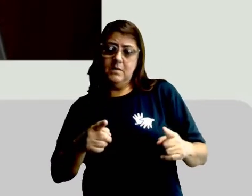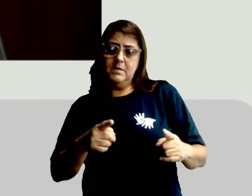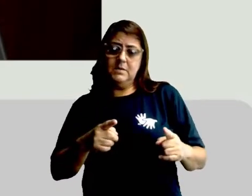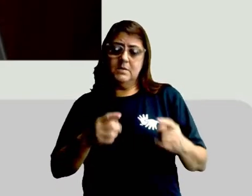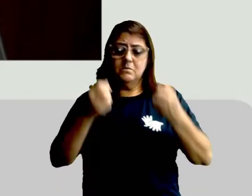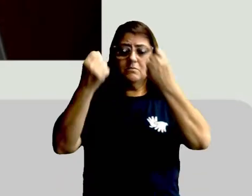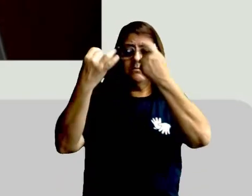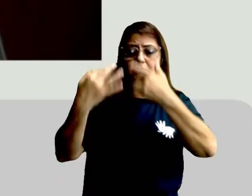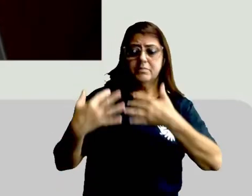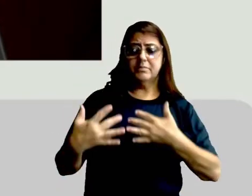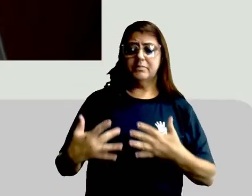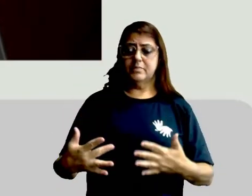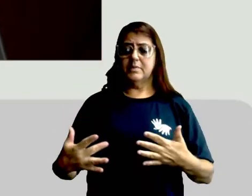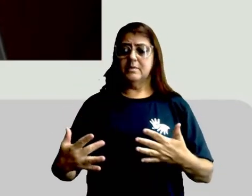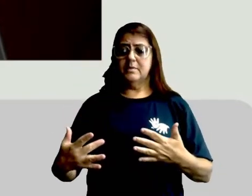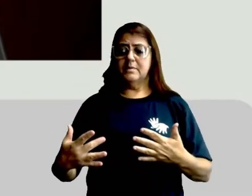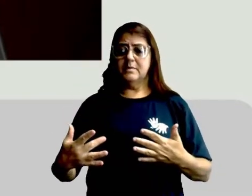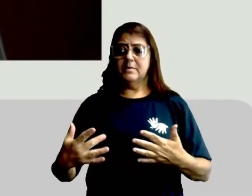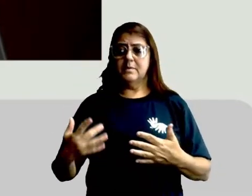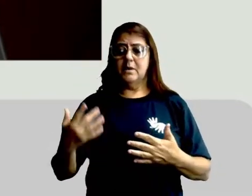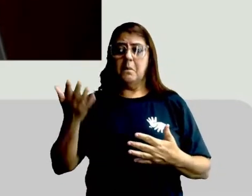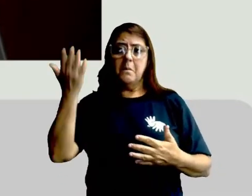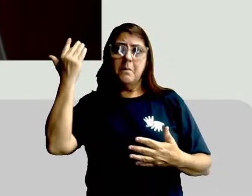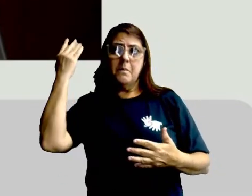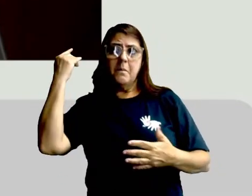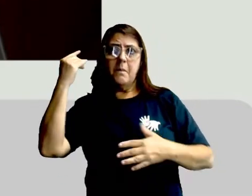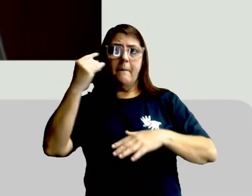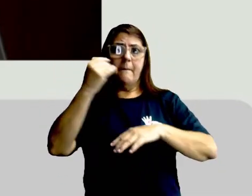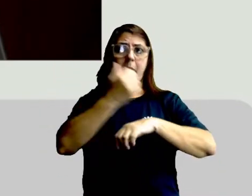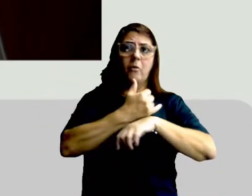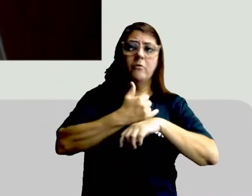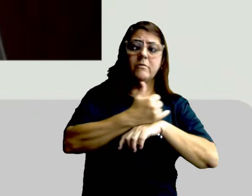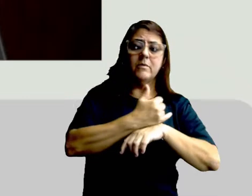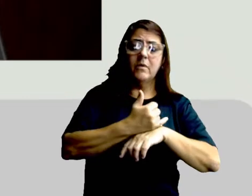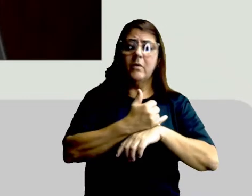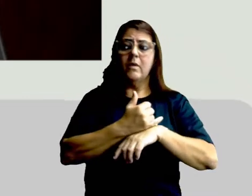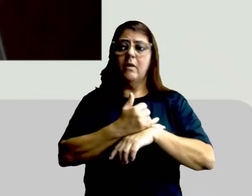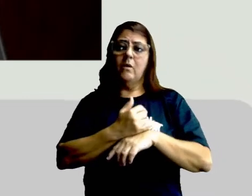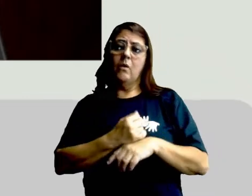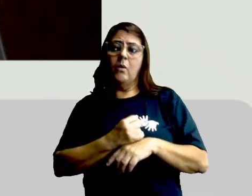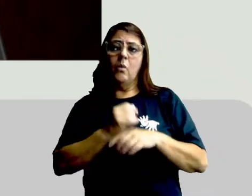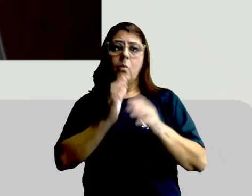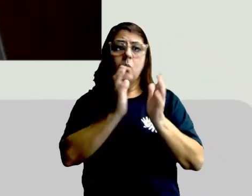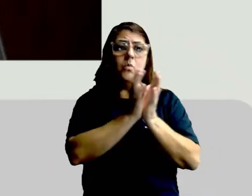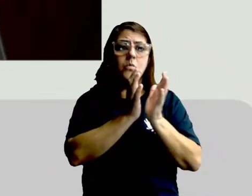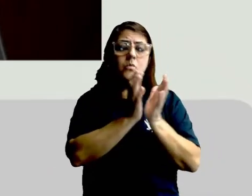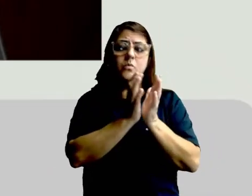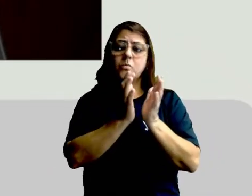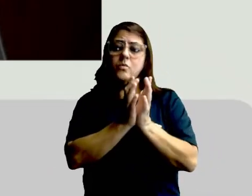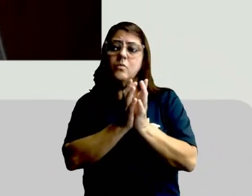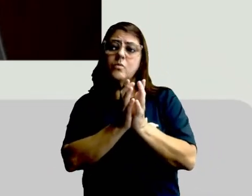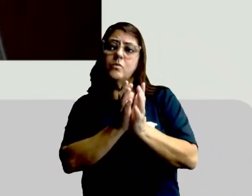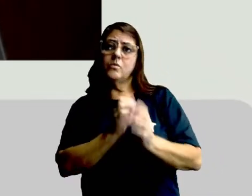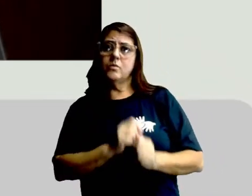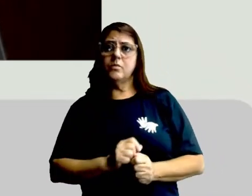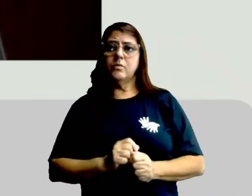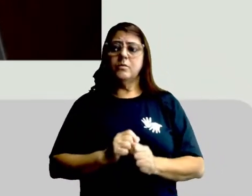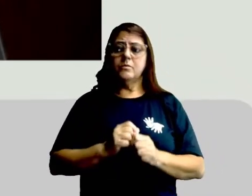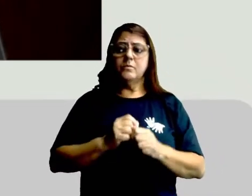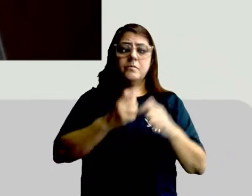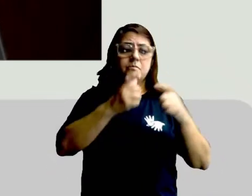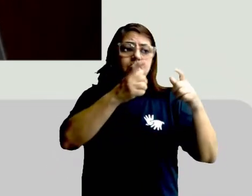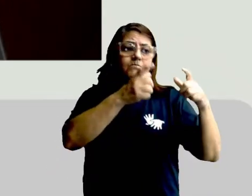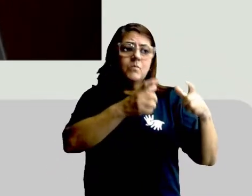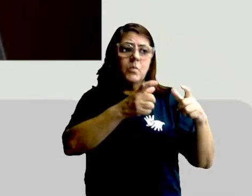definição oficial, ou pelos astrônomos profissionais, a constelação é, na verdade, uma